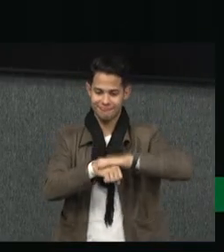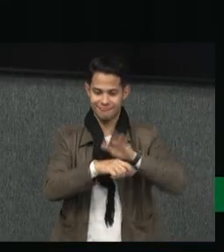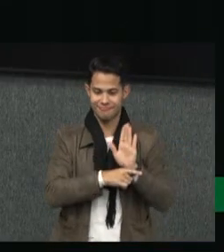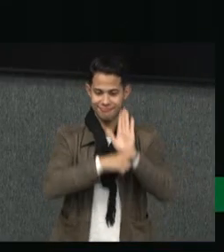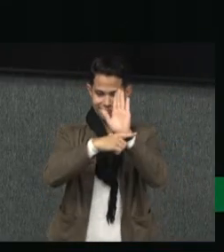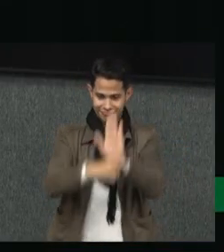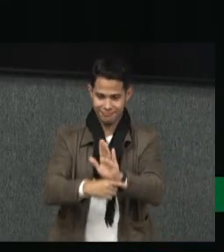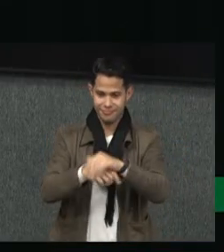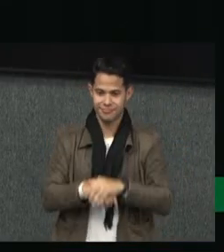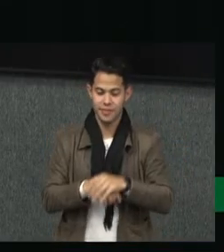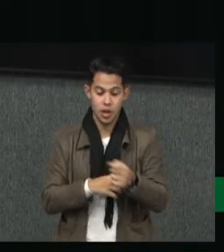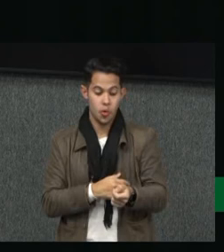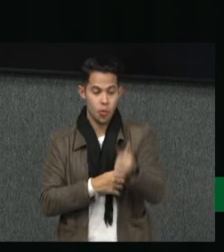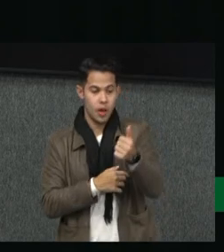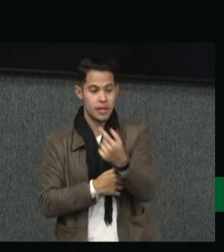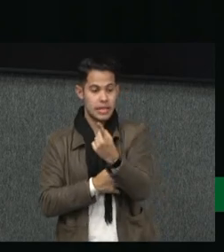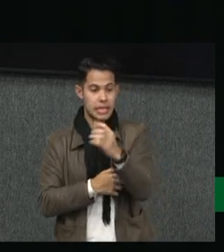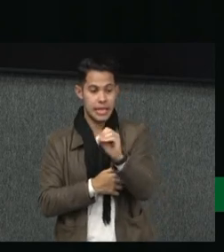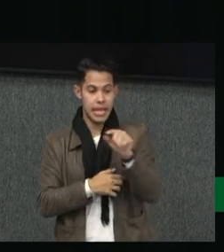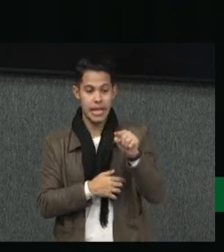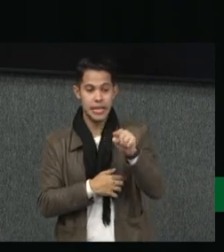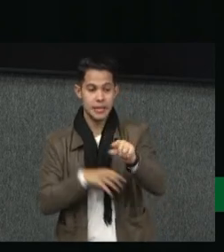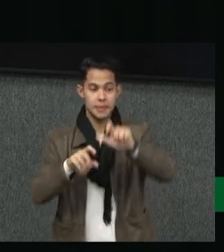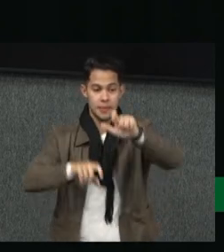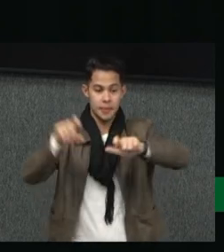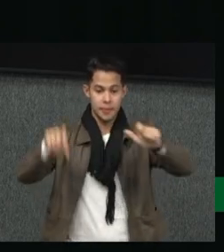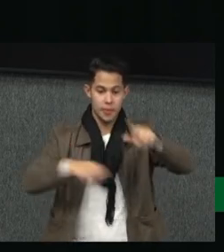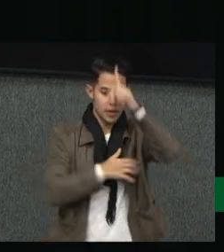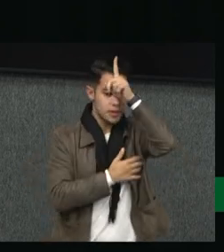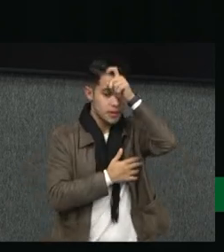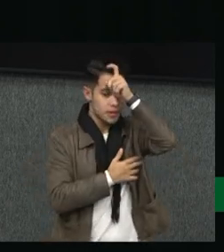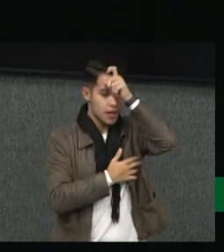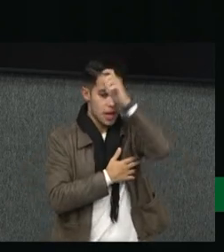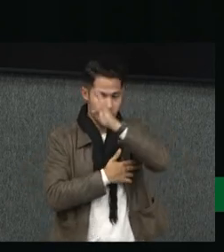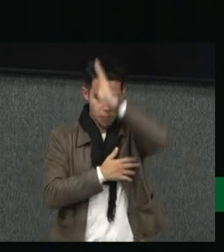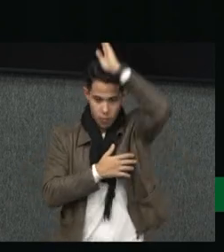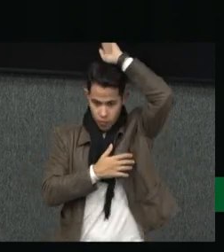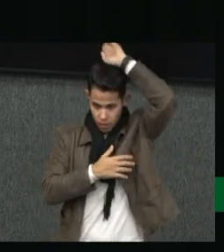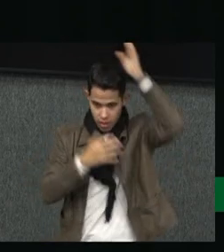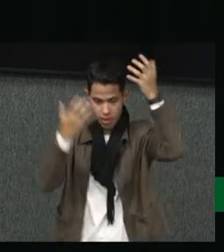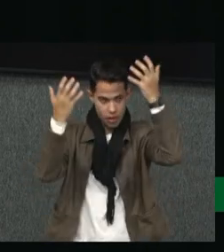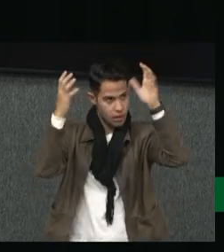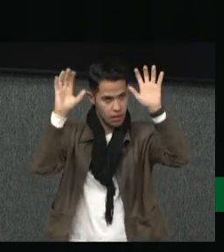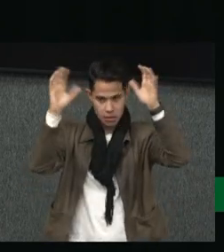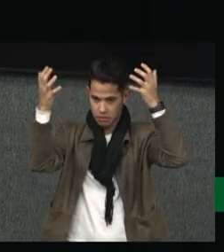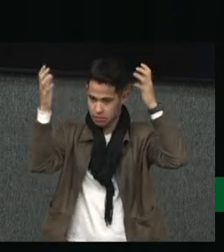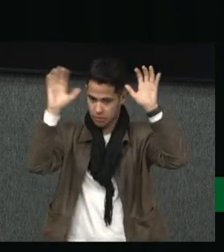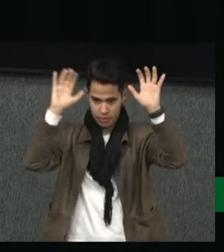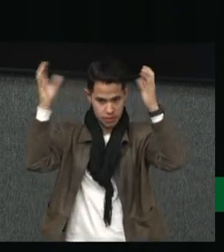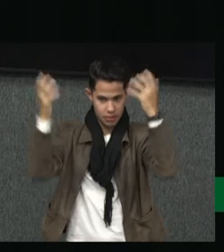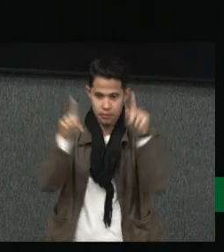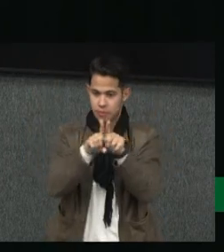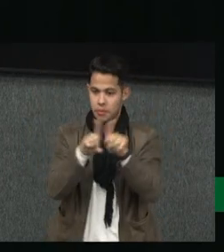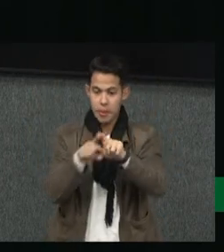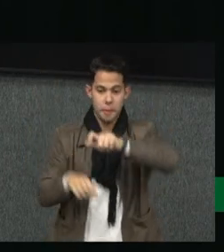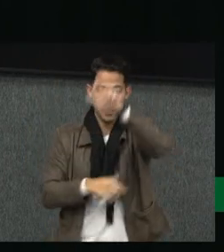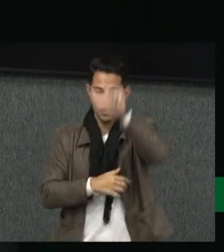Quase 10 mil ocorrências de atendimento pré-hospitalar, que são as ambulâncias, acidentes, infartos, enfim, toda essa gama de